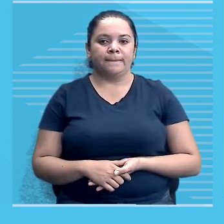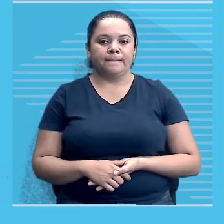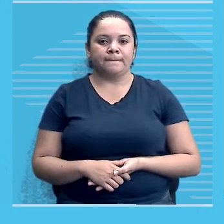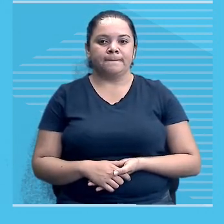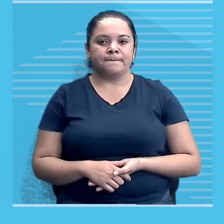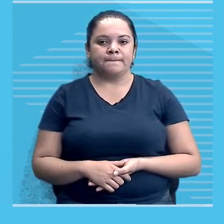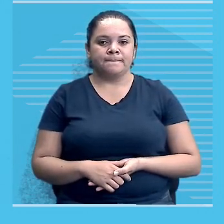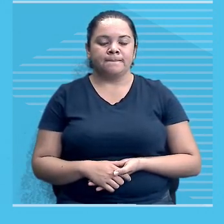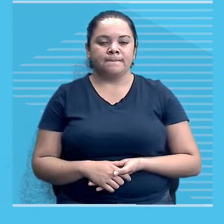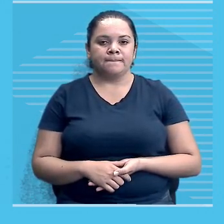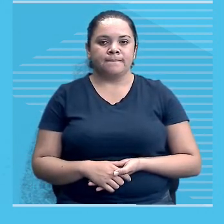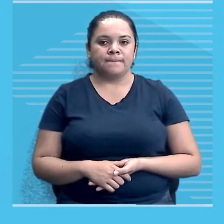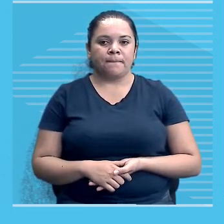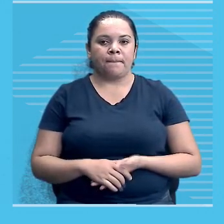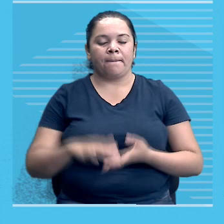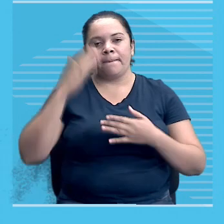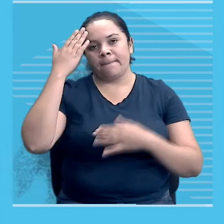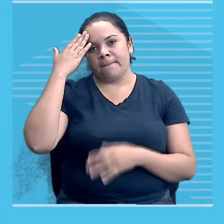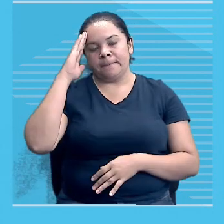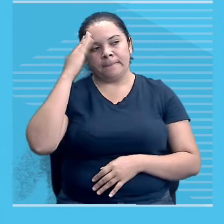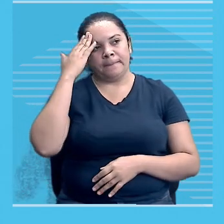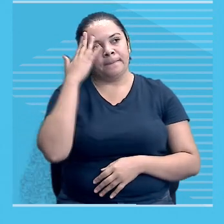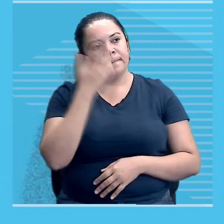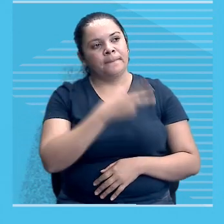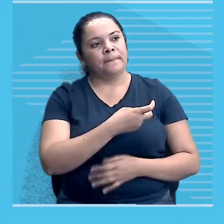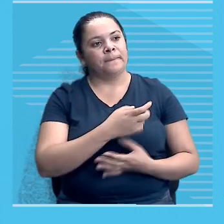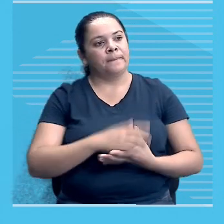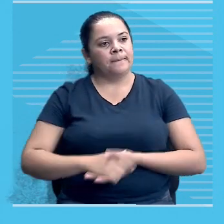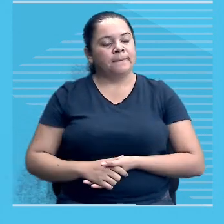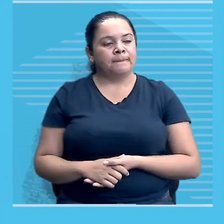até aí tudo bem meu povo